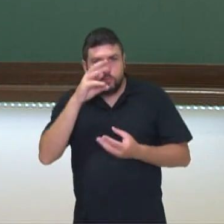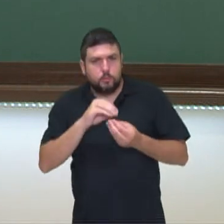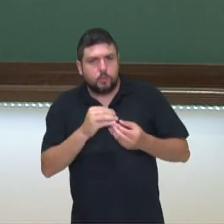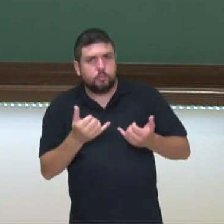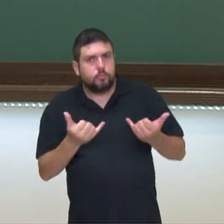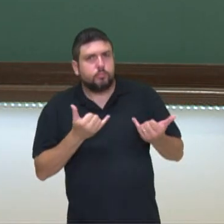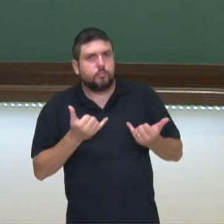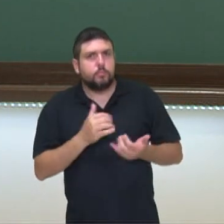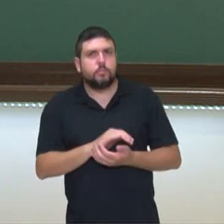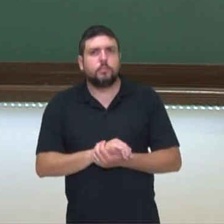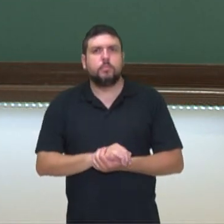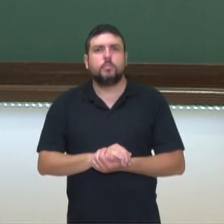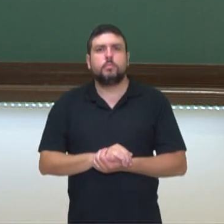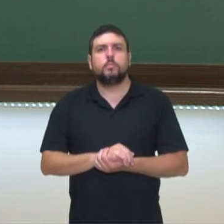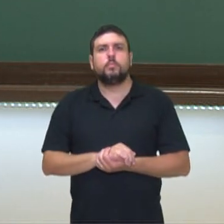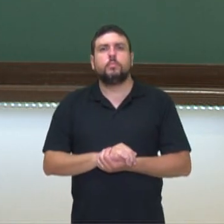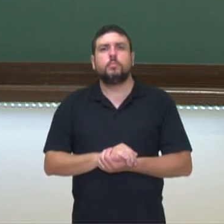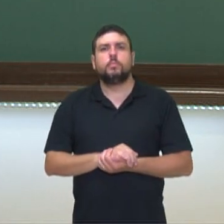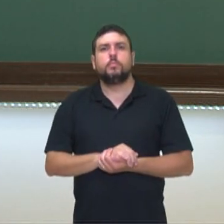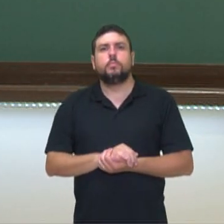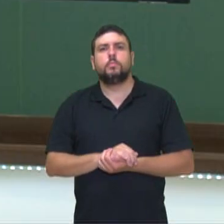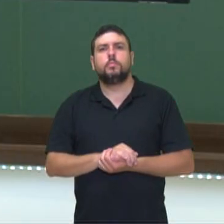informação.